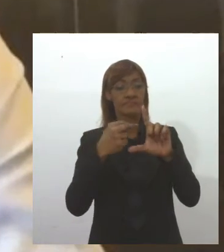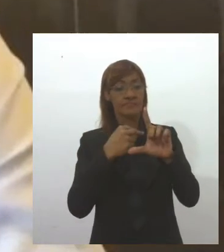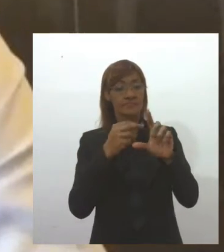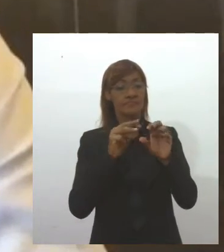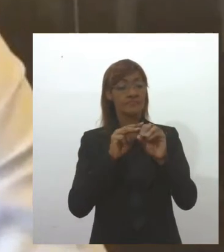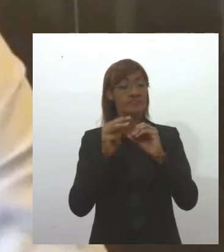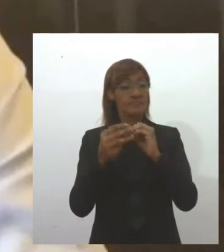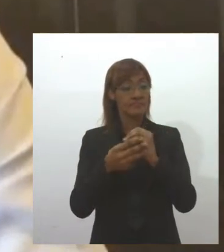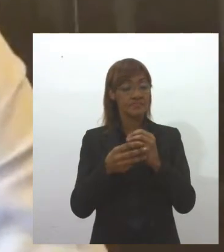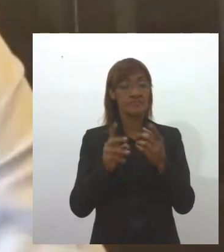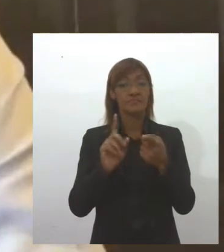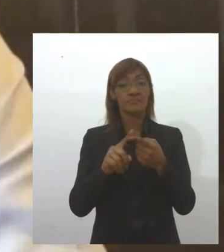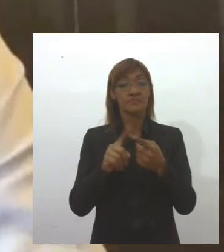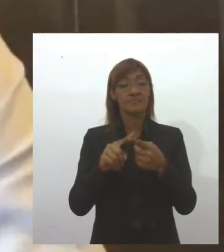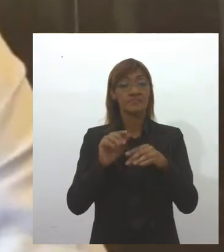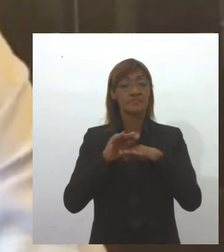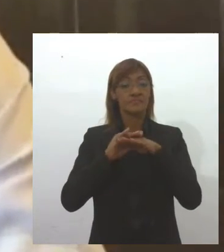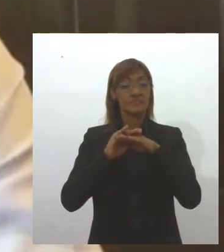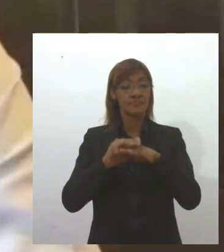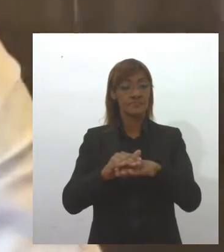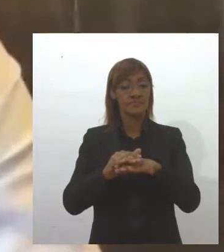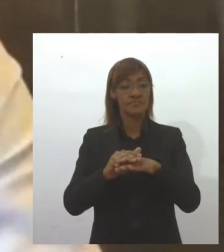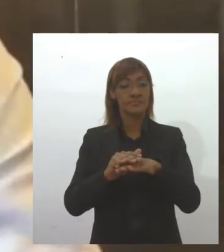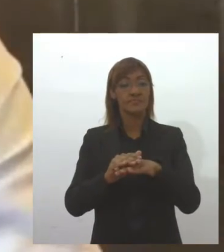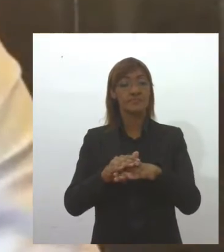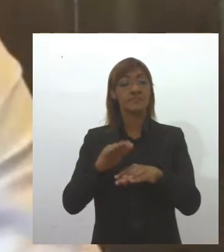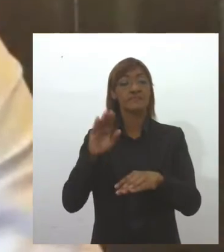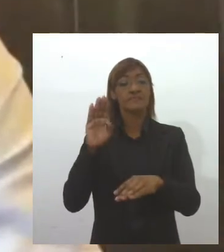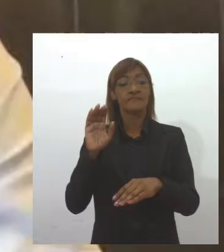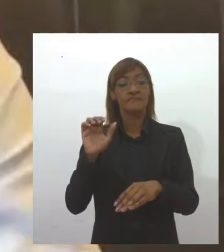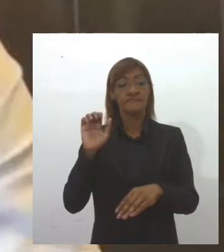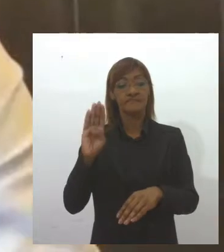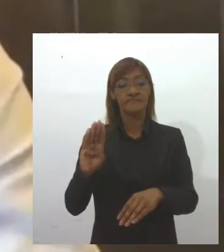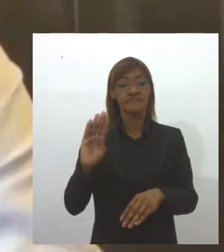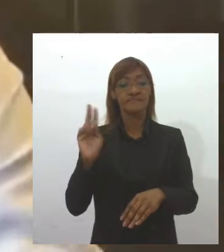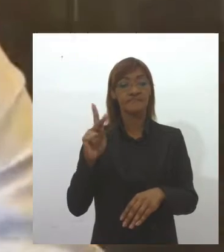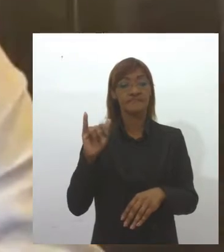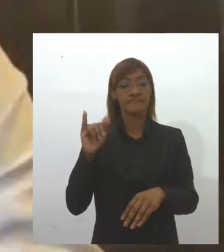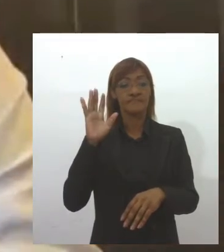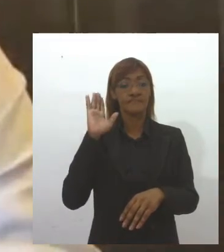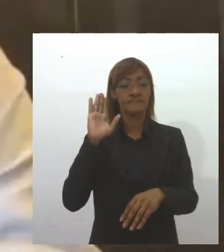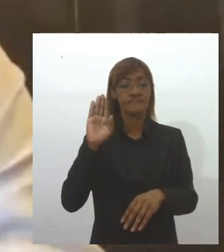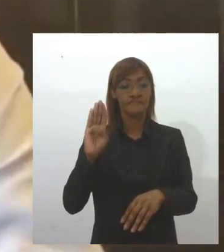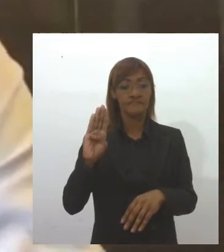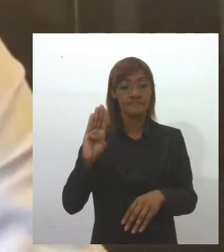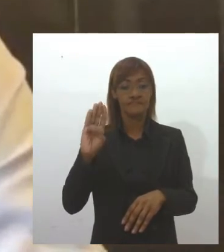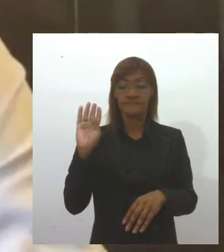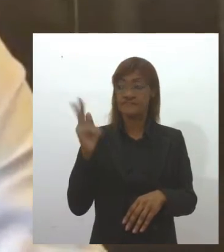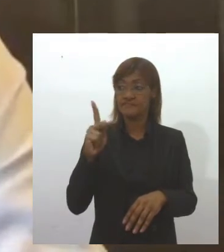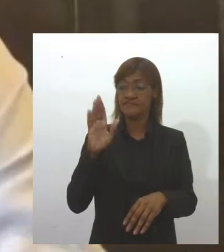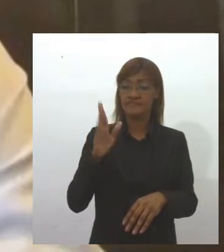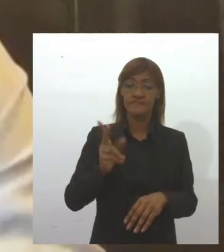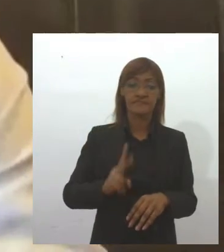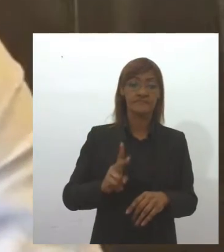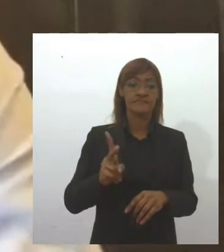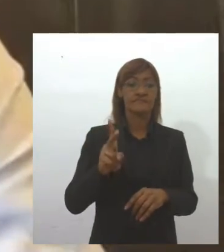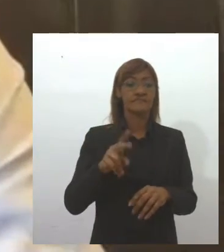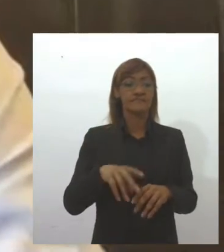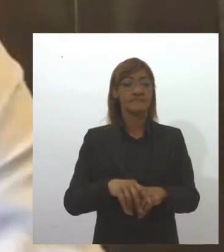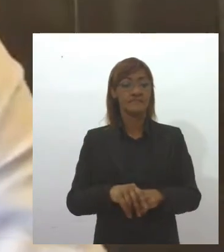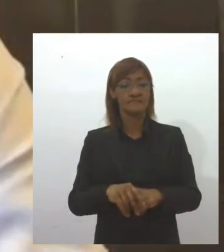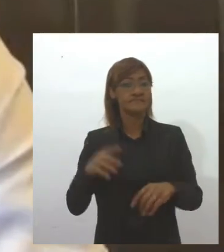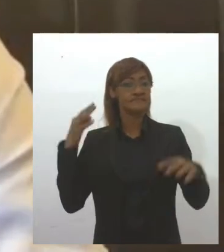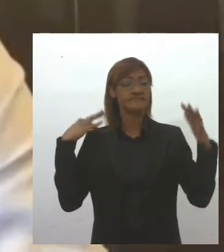Quero dizer que a BIHI sempre esteve, né, e está agora também à disposição para defender o turismo